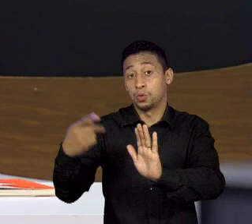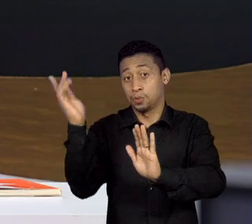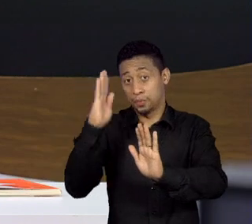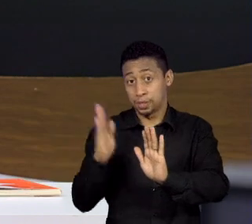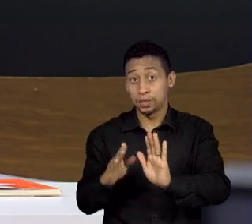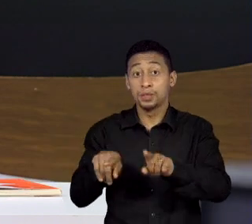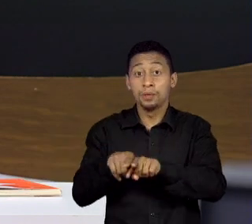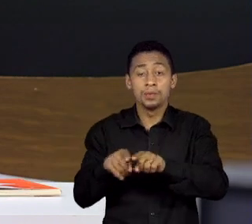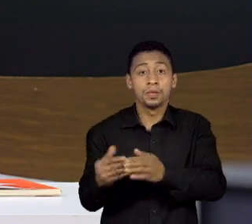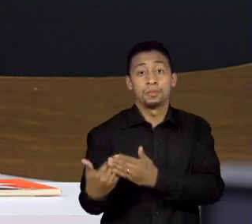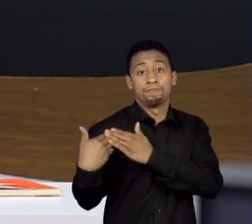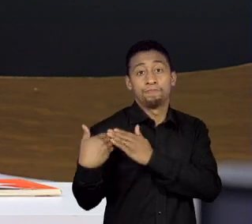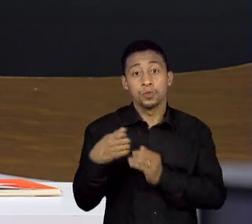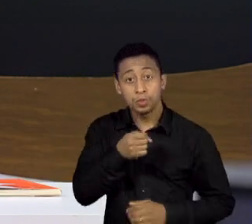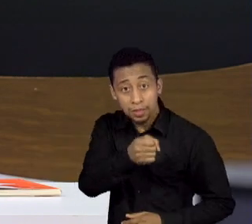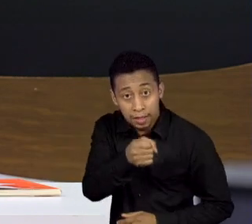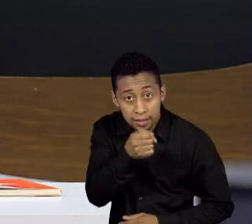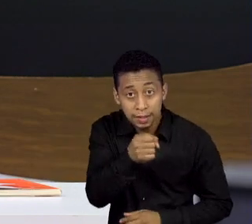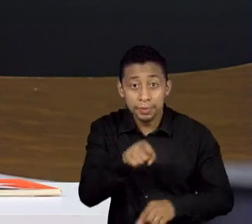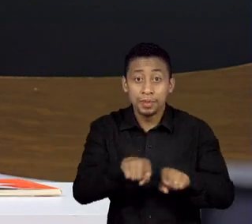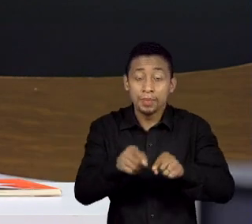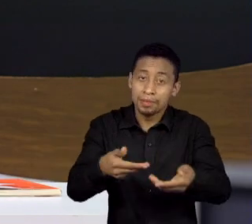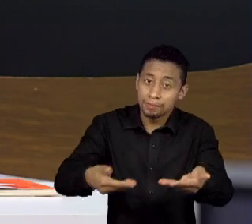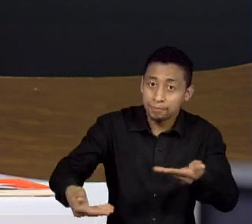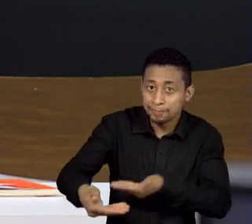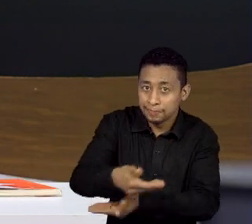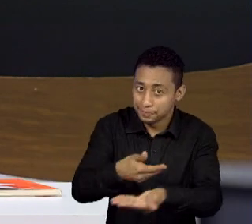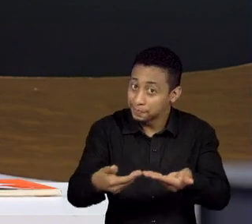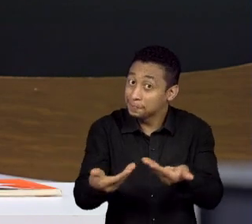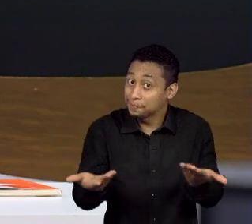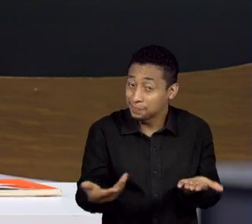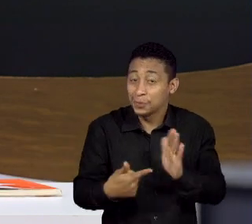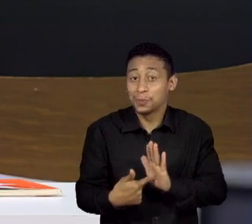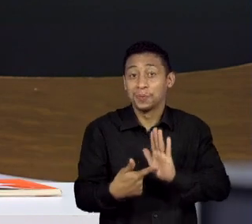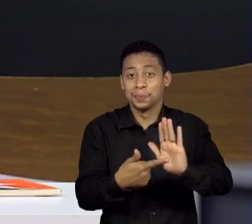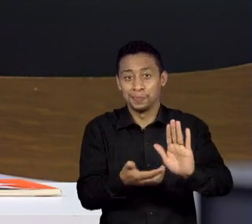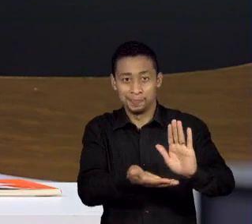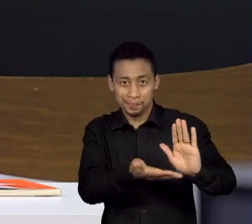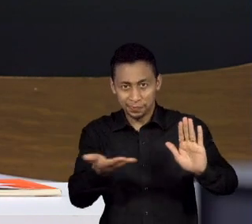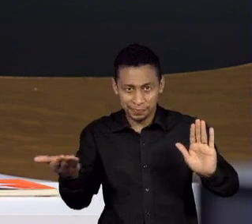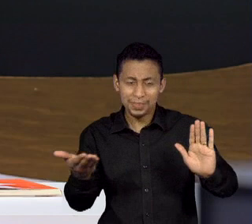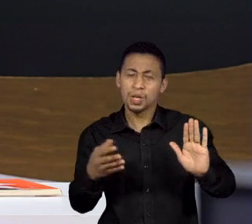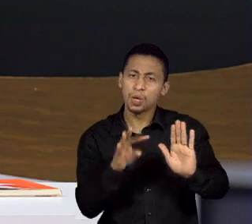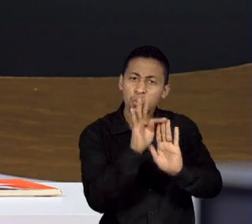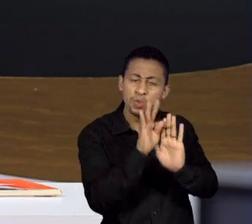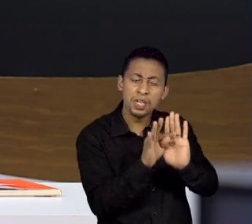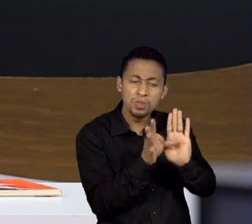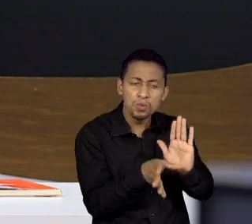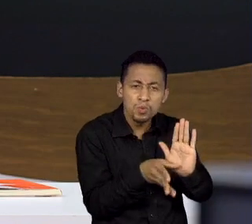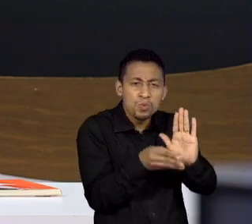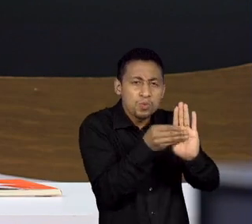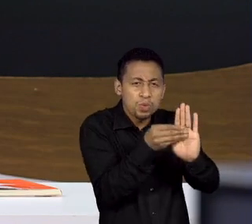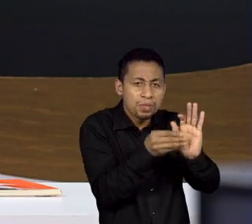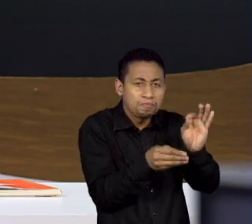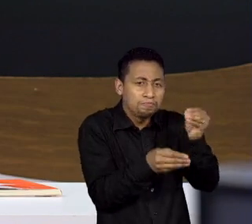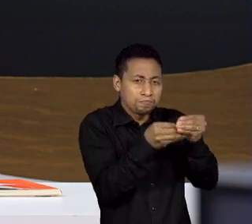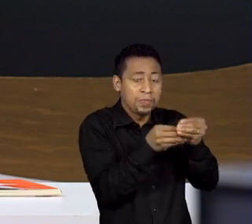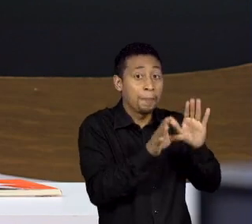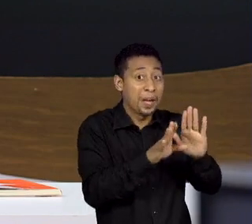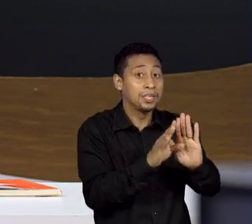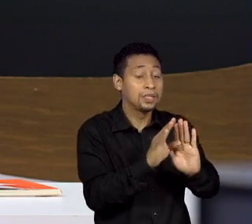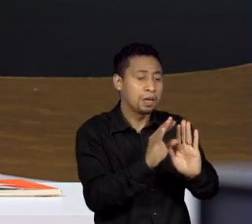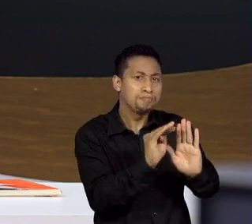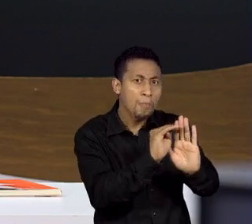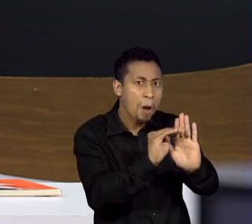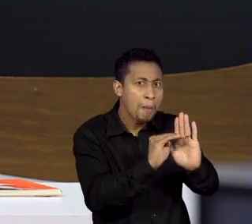do jornalismo e a própria relação. Essas muitas dimensões de um texto curto, porém vasto, escrito,